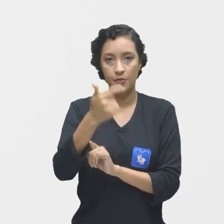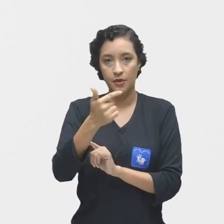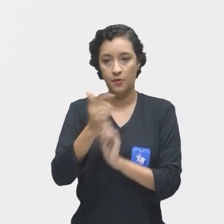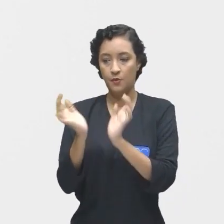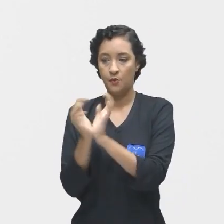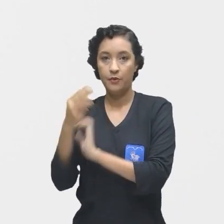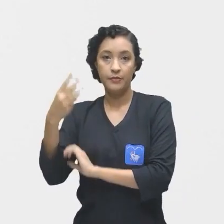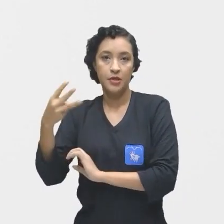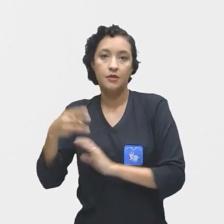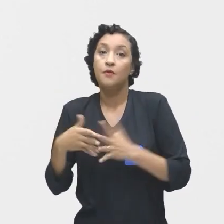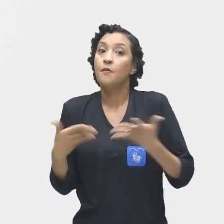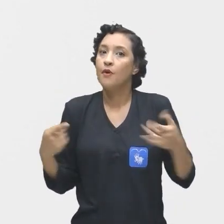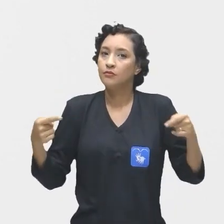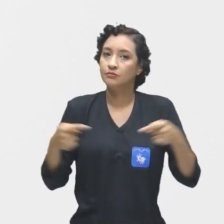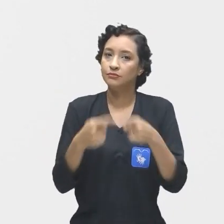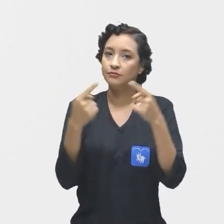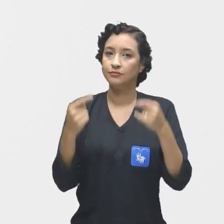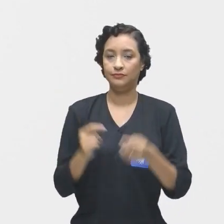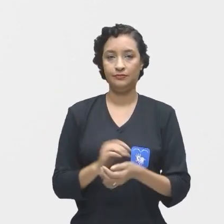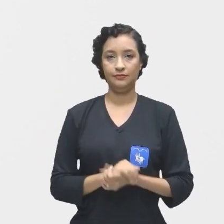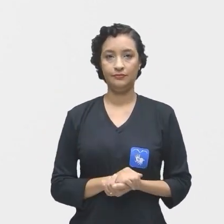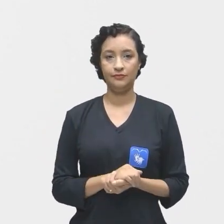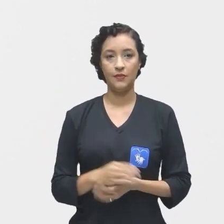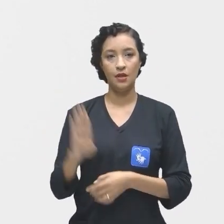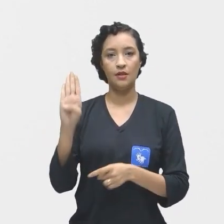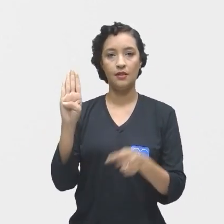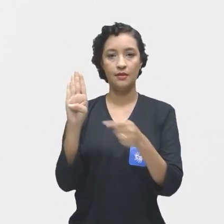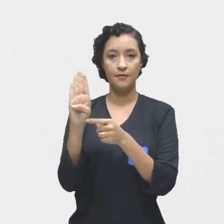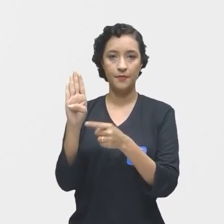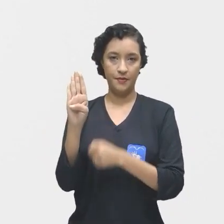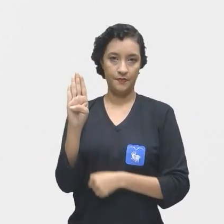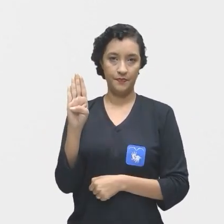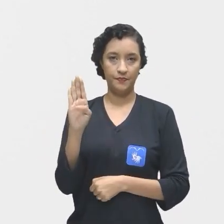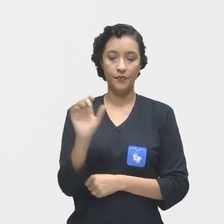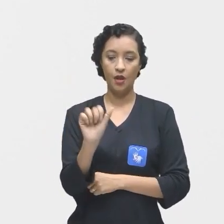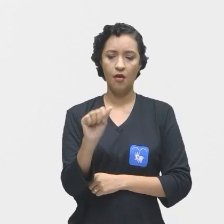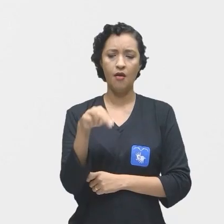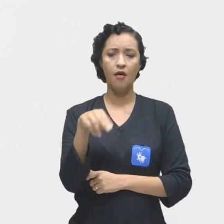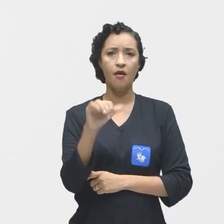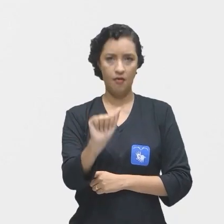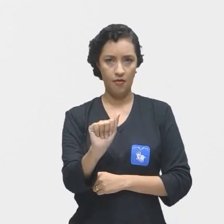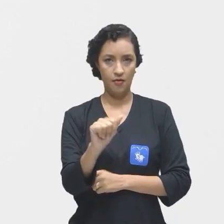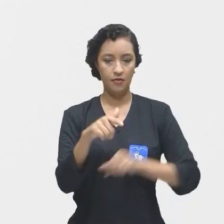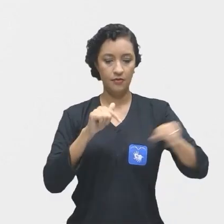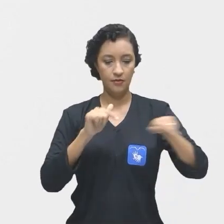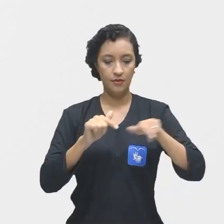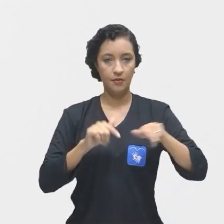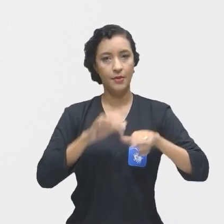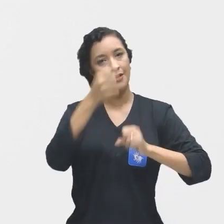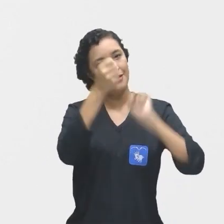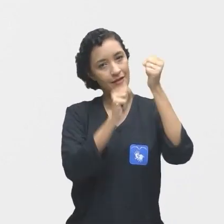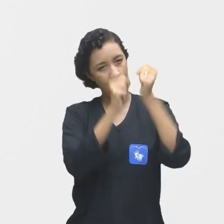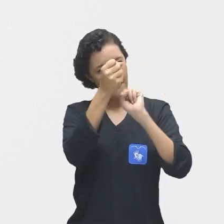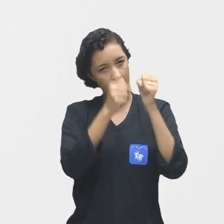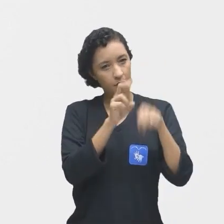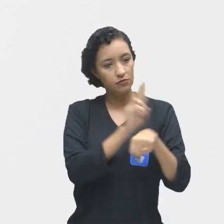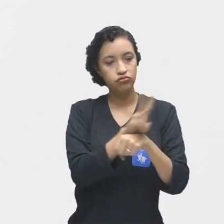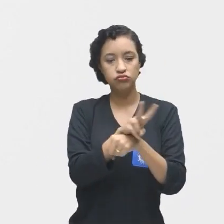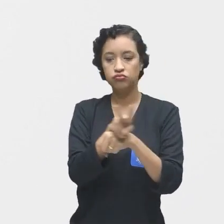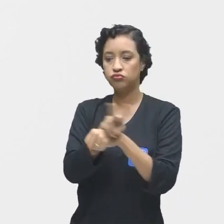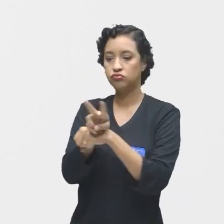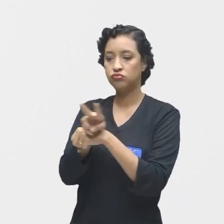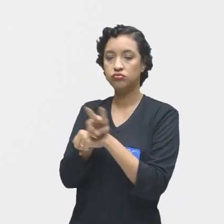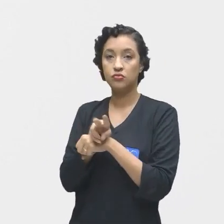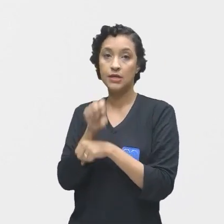B. A função de Ana, na fábrica em que trabalha, é fiscalizar se a máquina